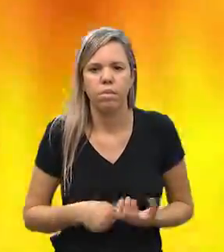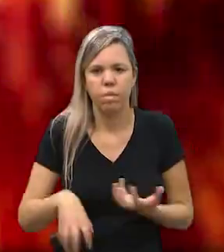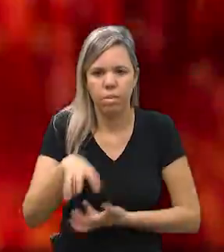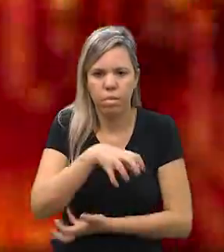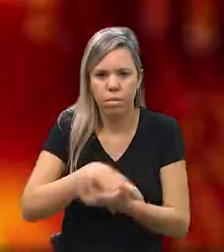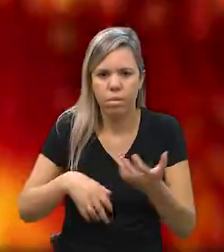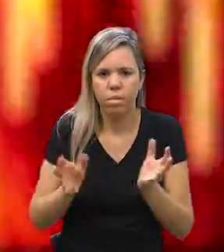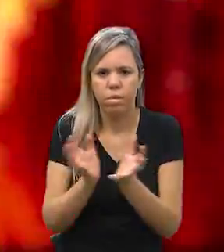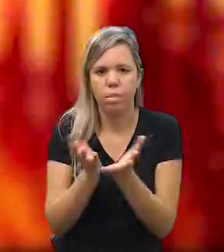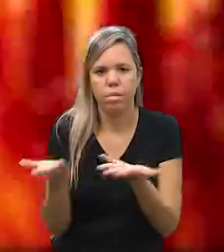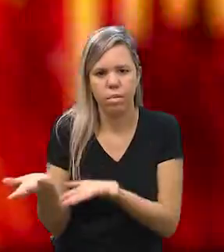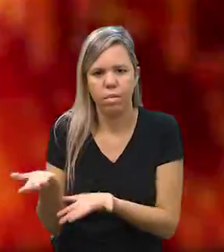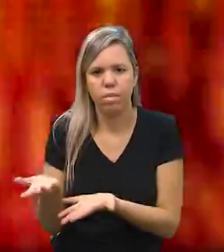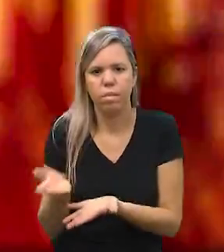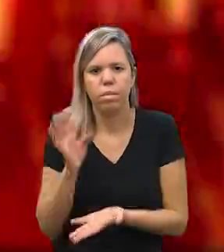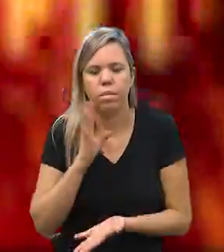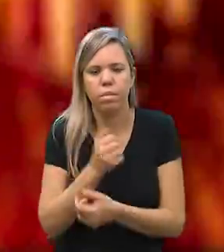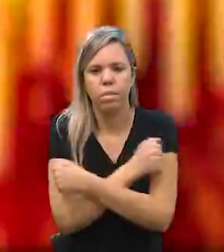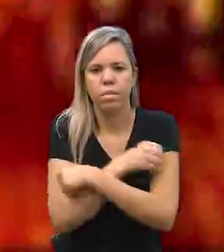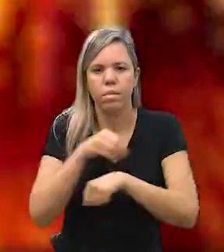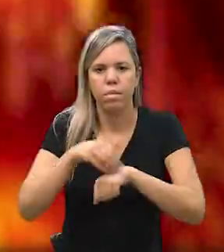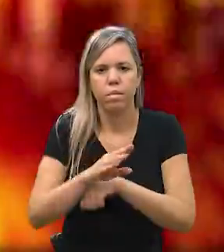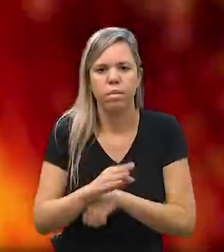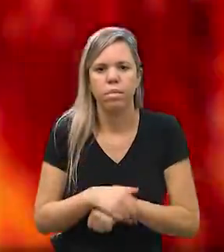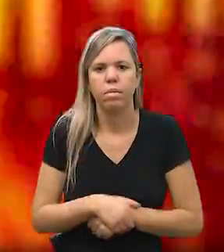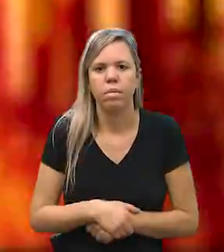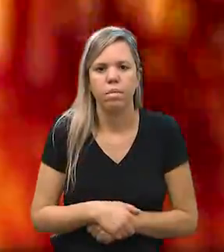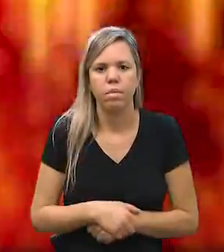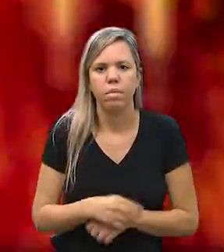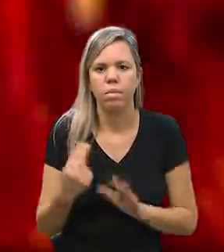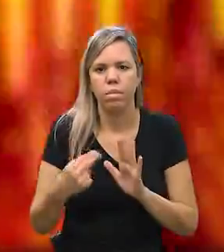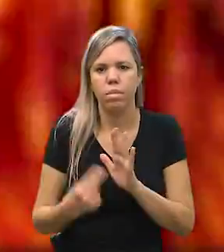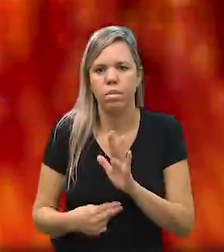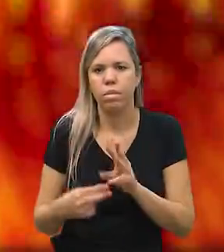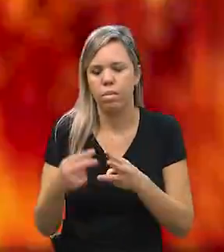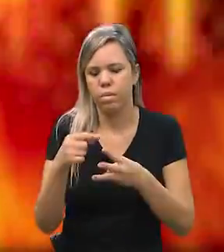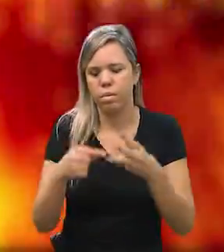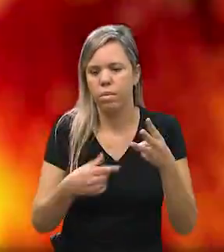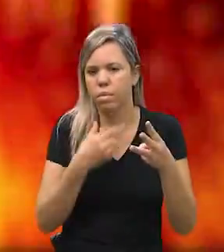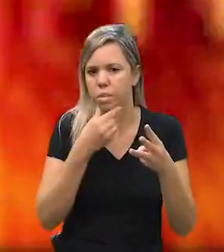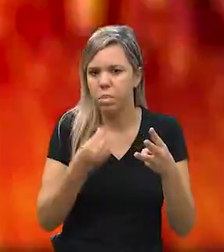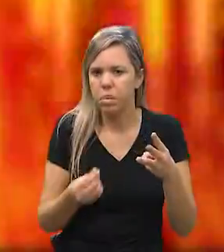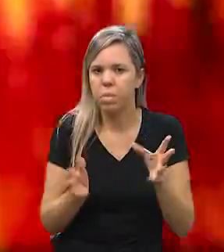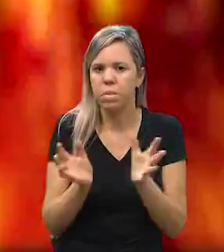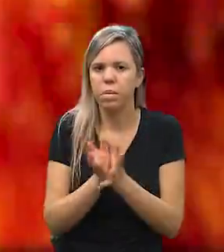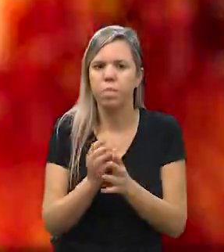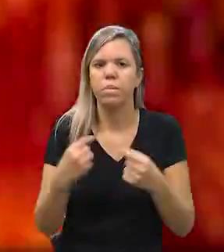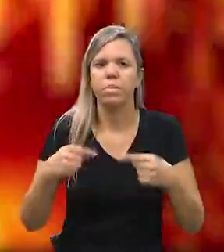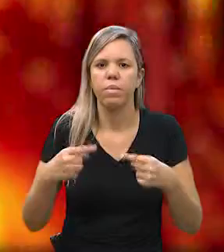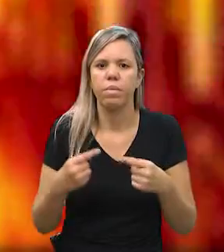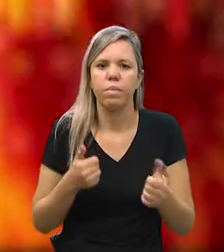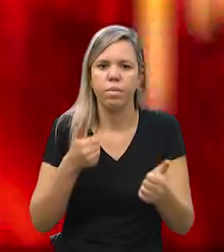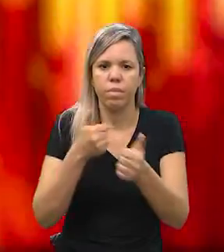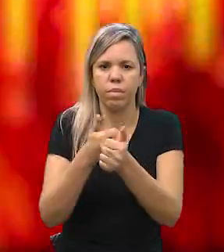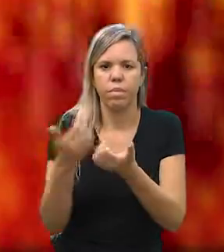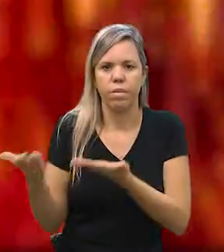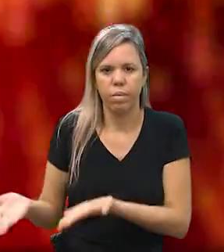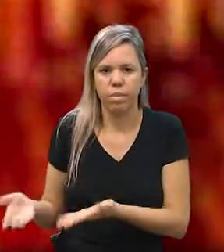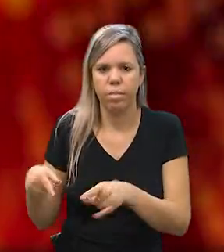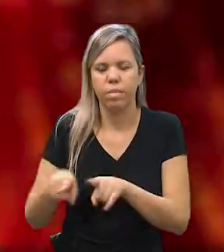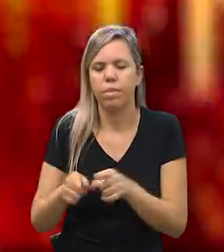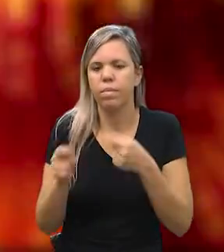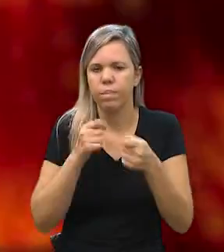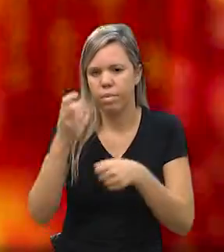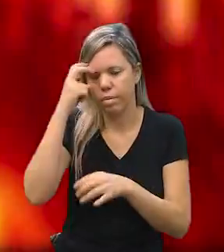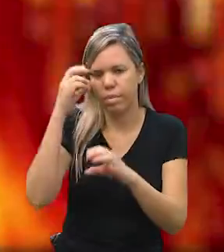a banda queria. Muito bom, um grande abraço para o Guigo Ribeiro, o Dan Penido e também o Gá Mourão. Em breve eles estarão aqui